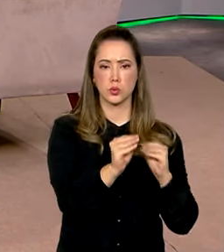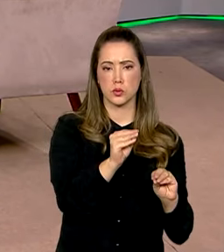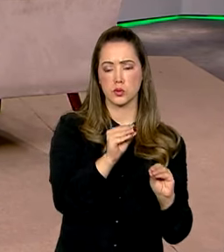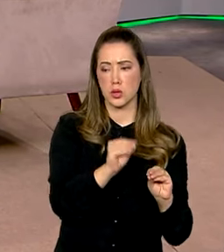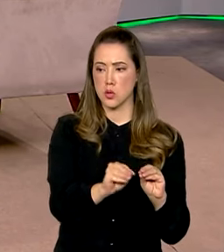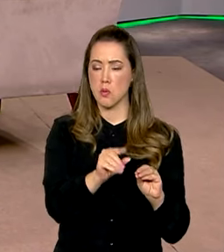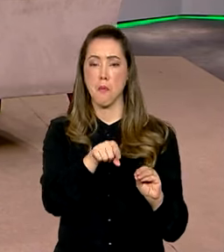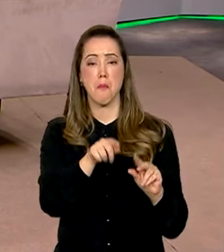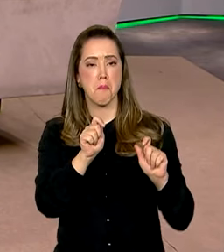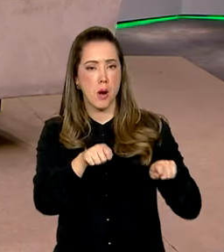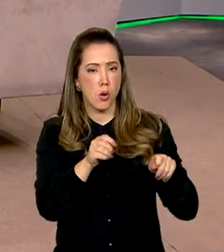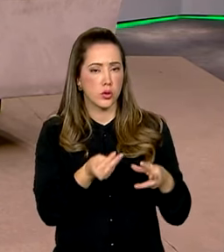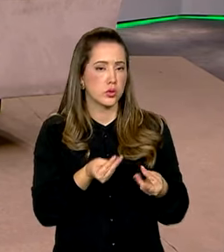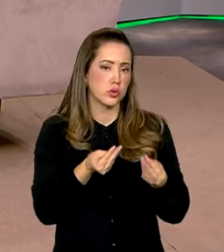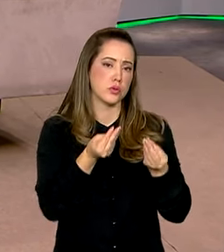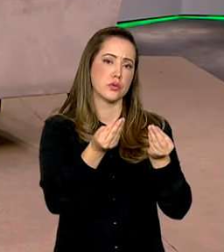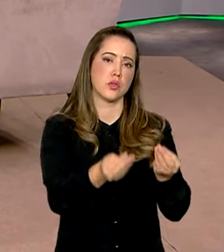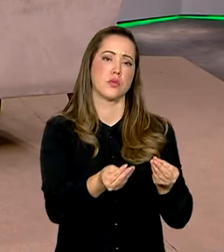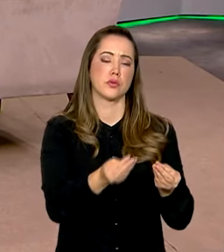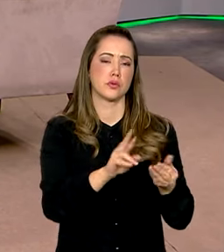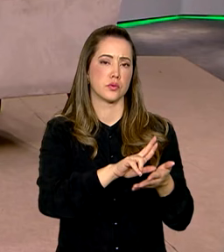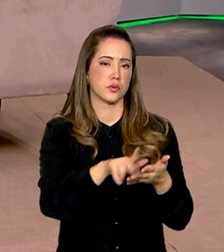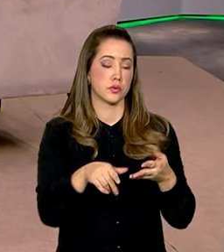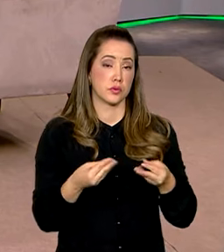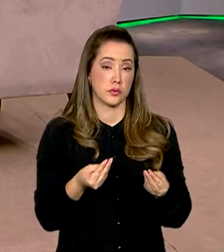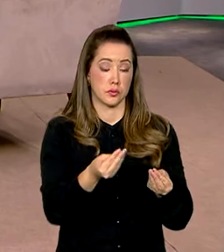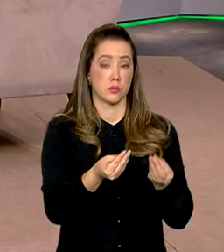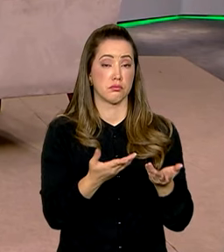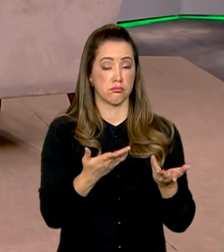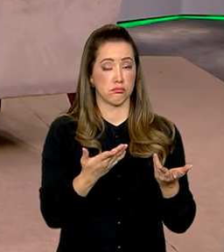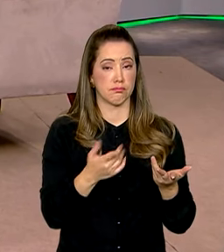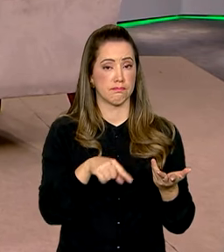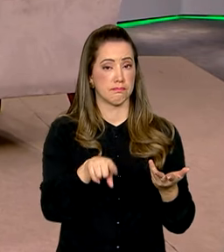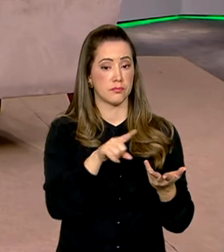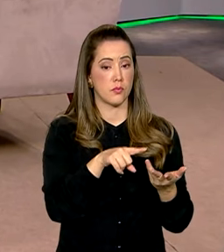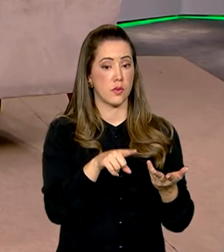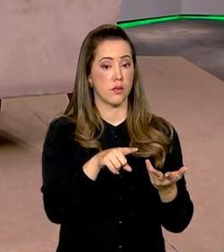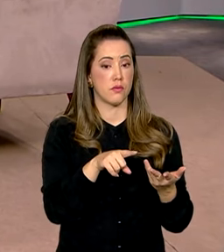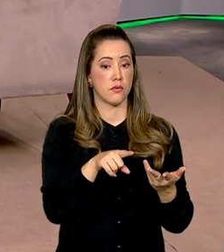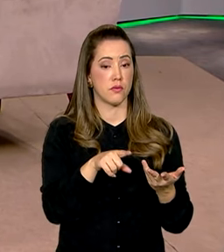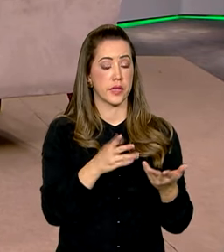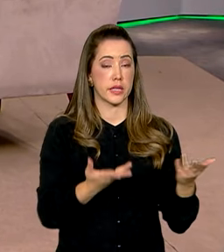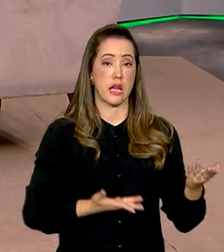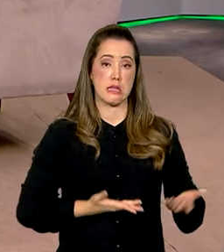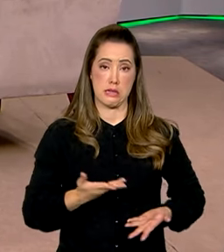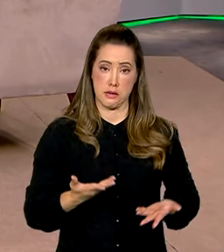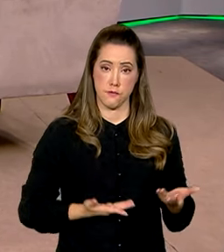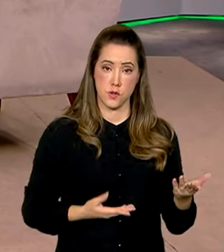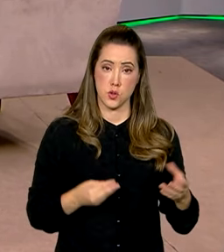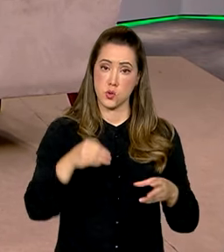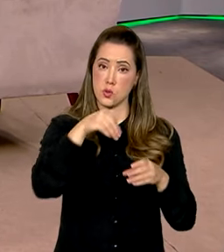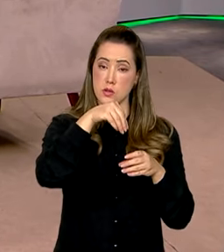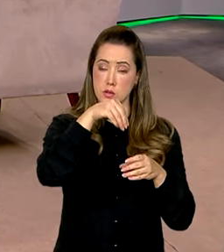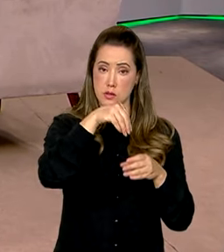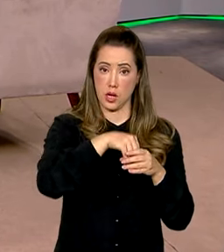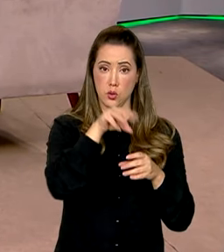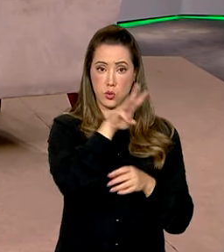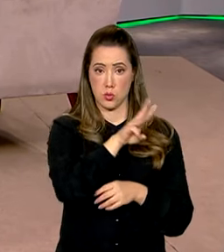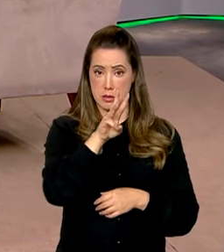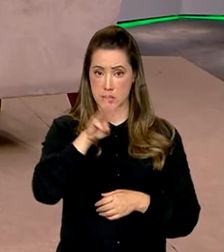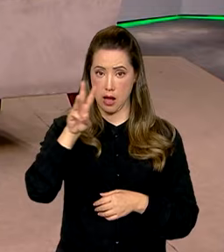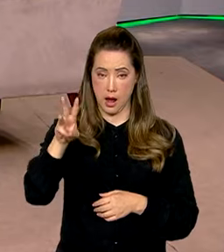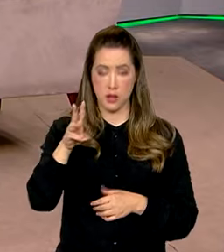possibilitamos a eles que leve, né, recursos para colocar serviços de forma muito